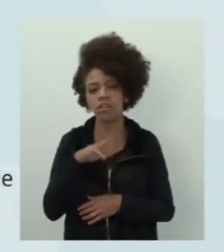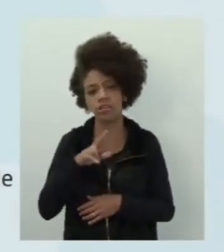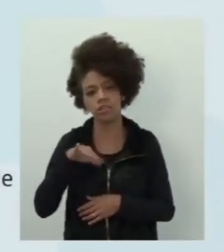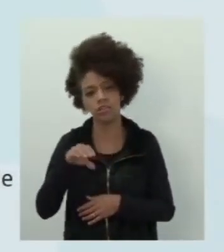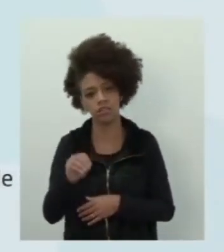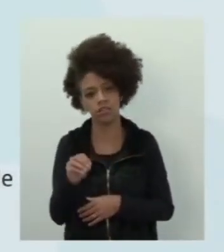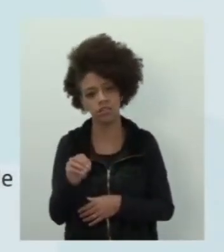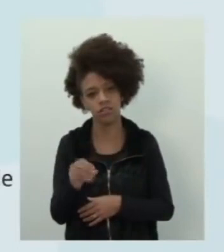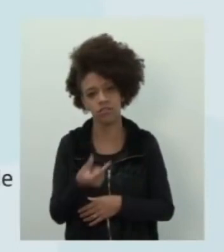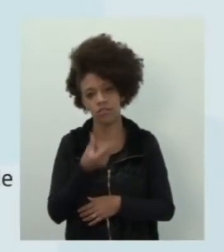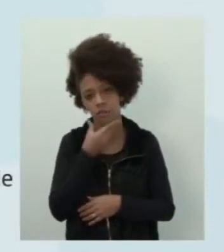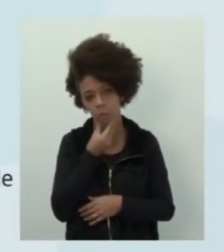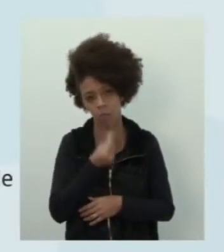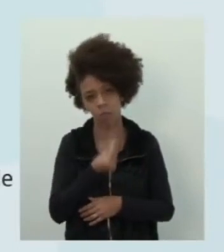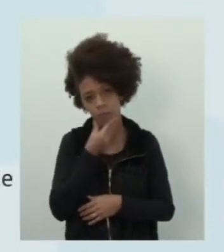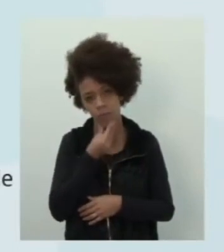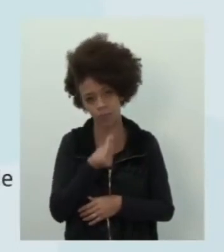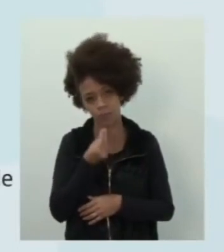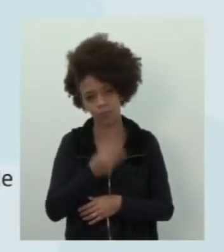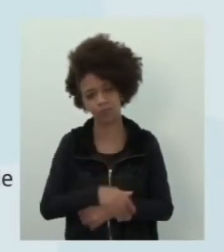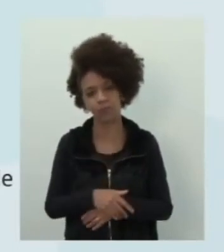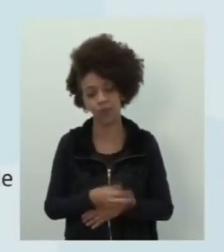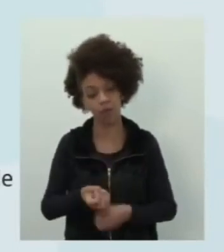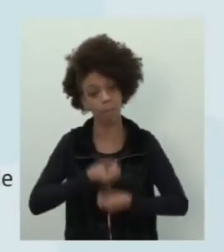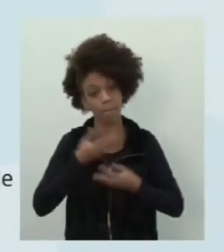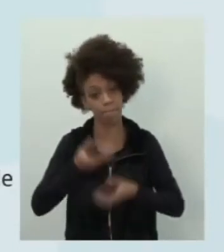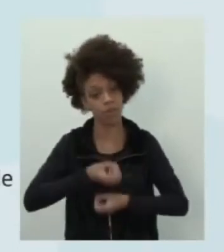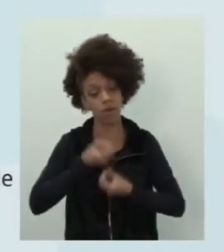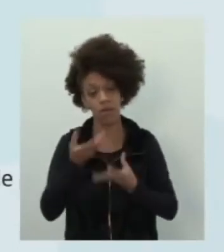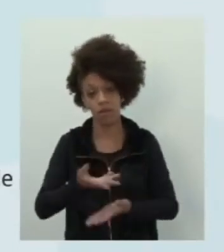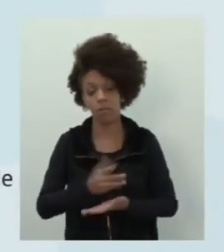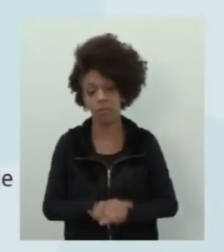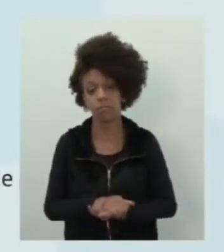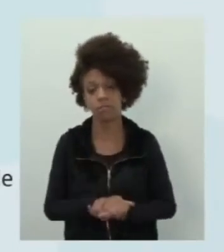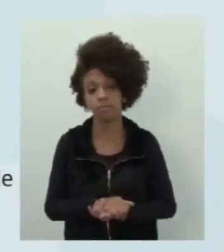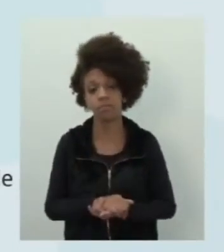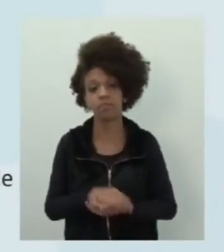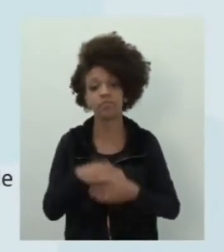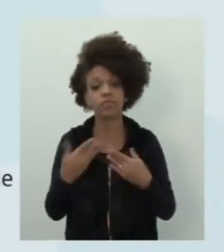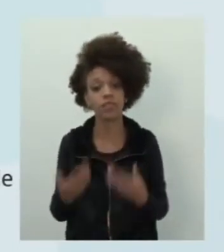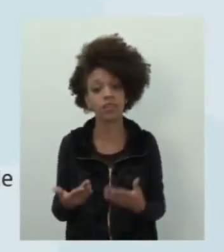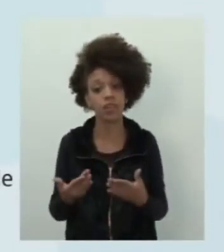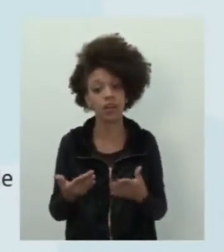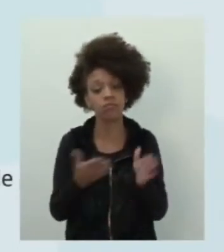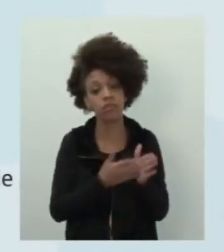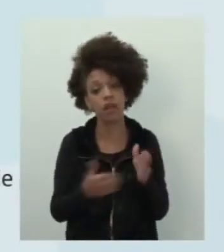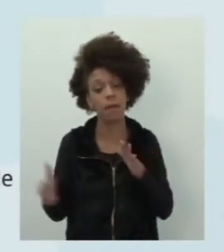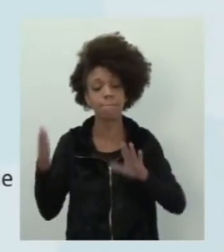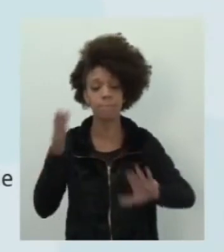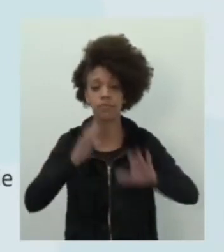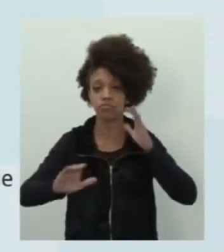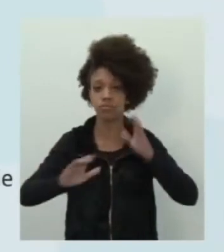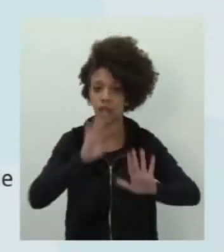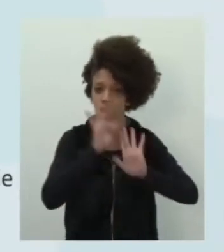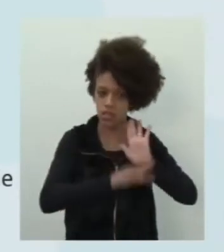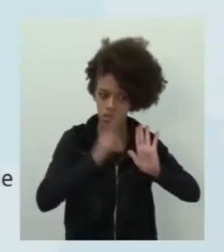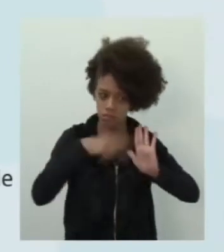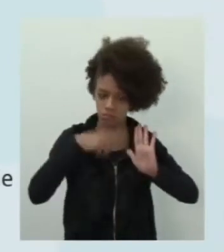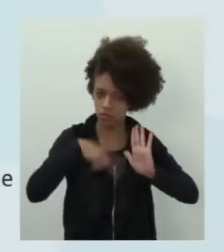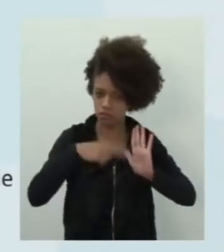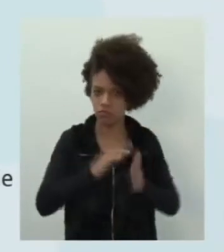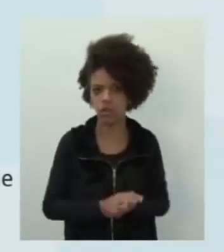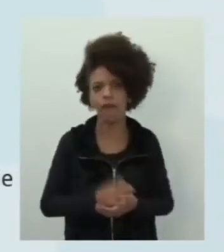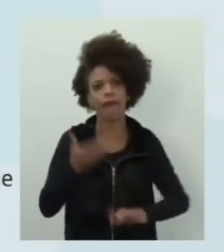lírico vem da lira, que era um instrumento musical utilizado por eles nesta época, né, para cantar a cantiga. Esse texto que nós lemos, ele